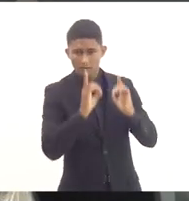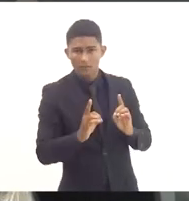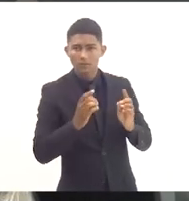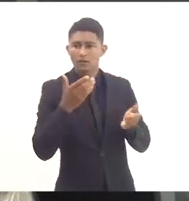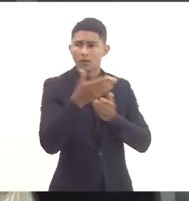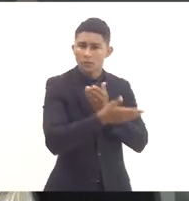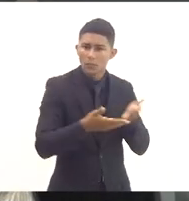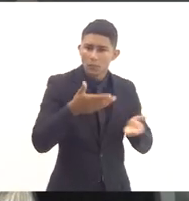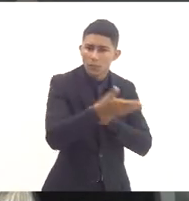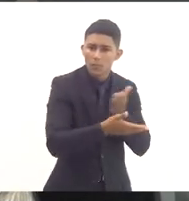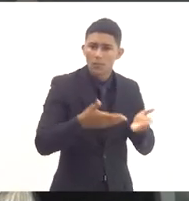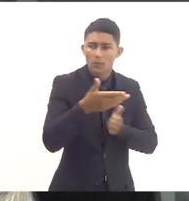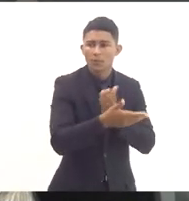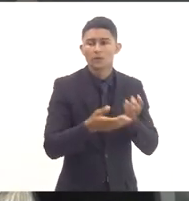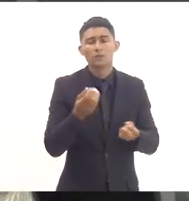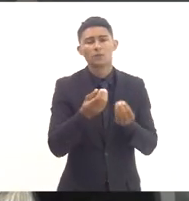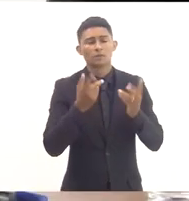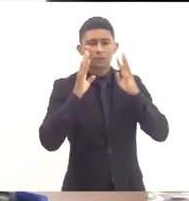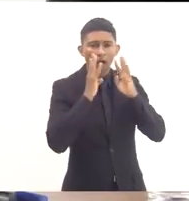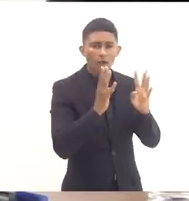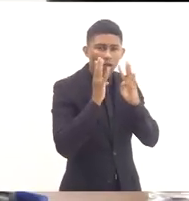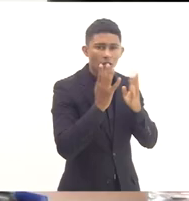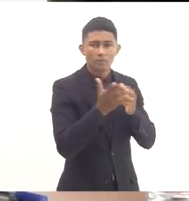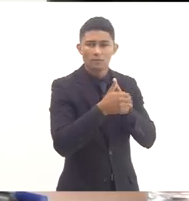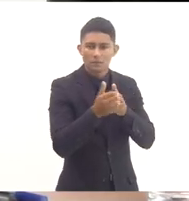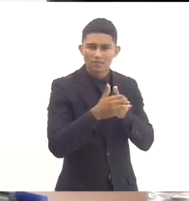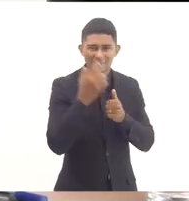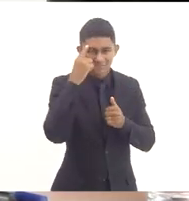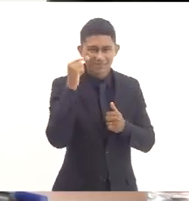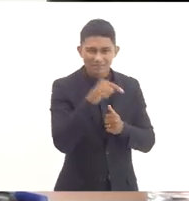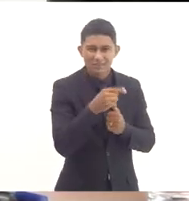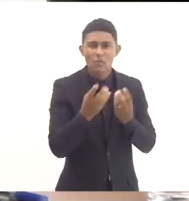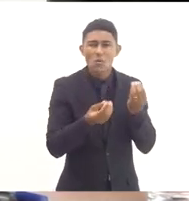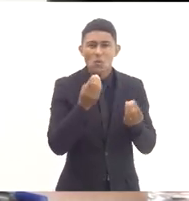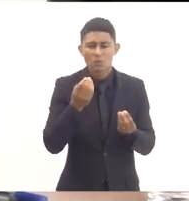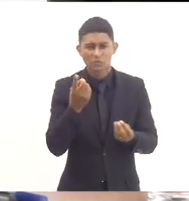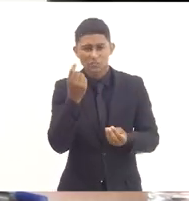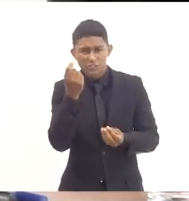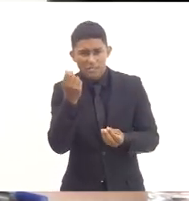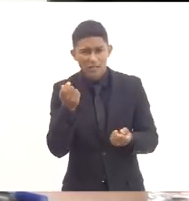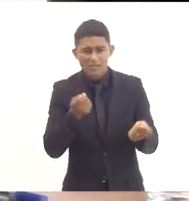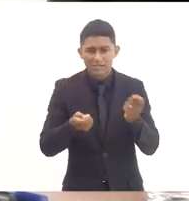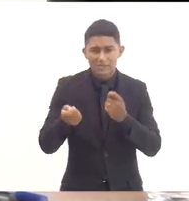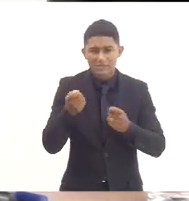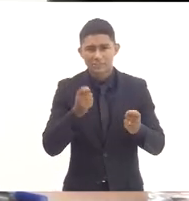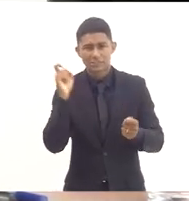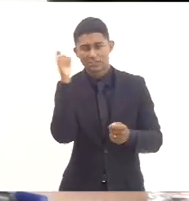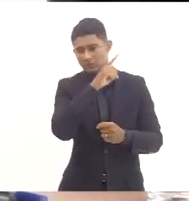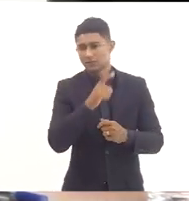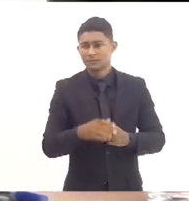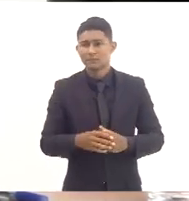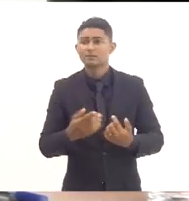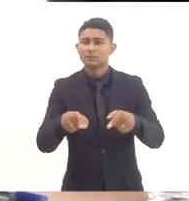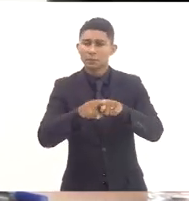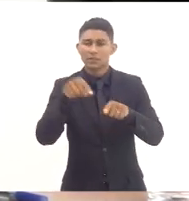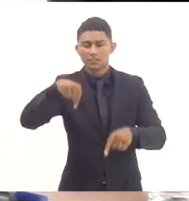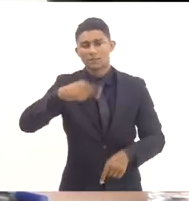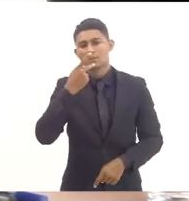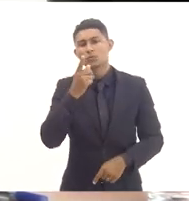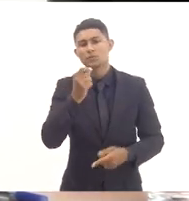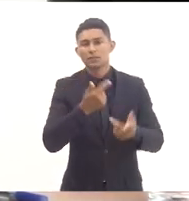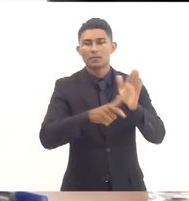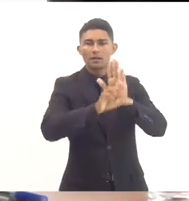cuidadora que cuida que dá atenção que dá carinho e como foi falar também aqui questão das vezes é verdade